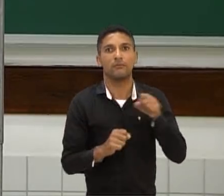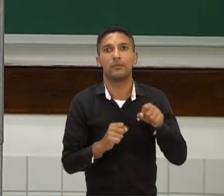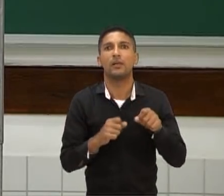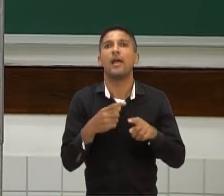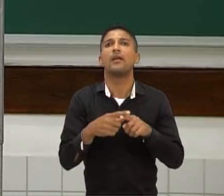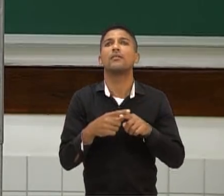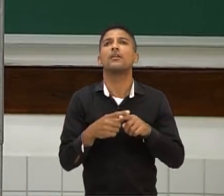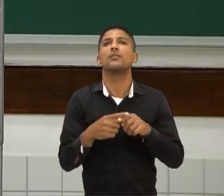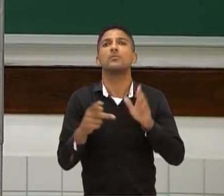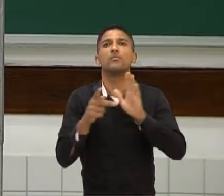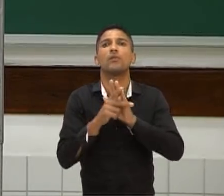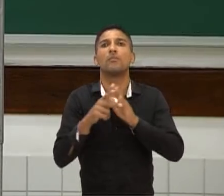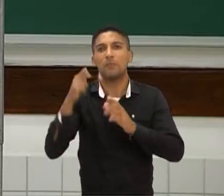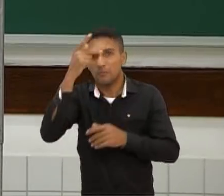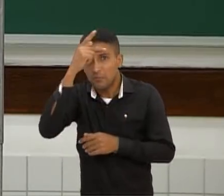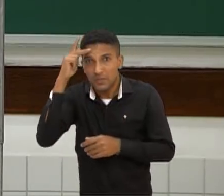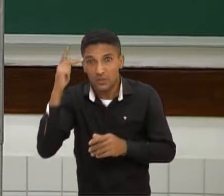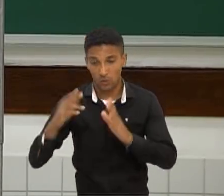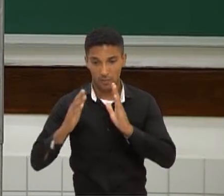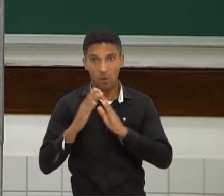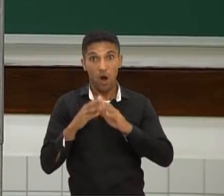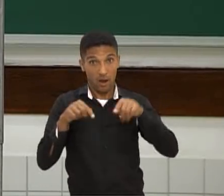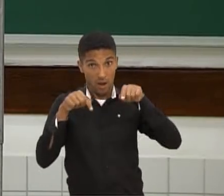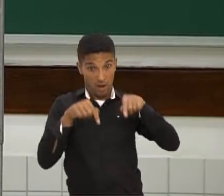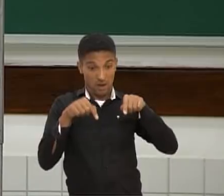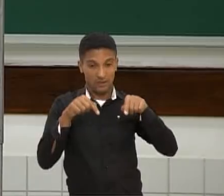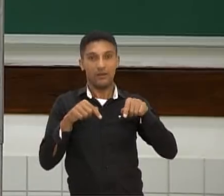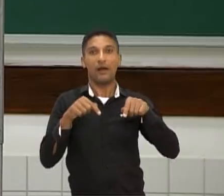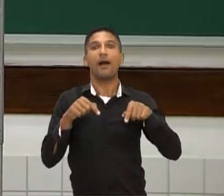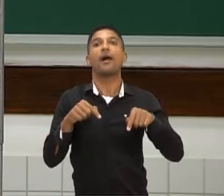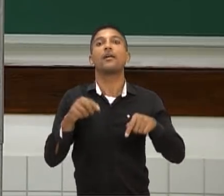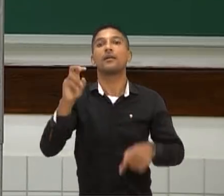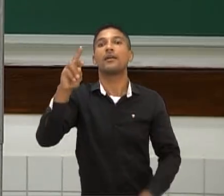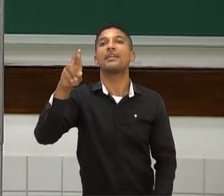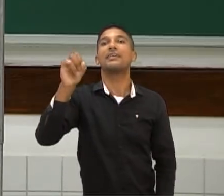pessoas que residem nesse local.